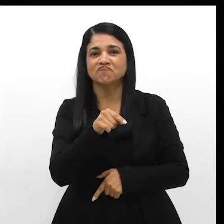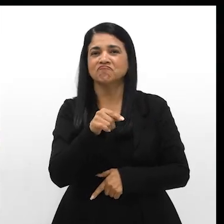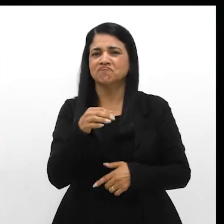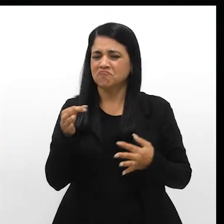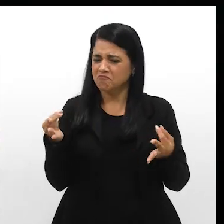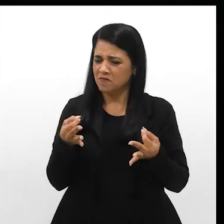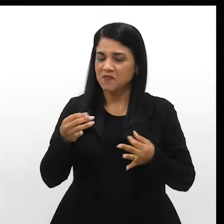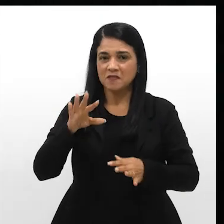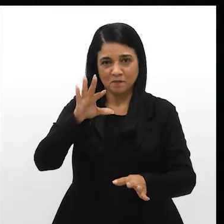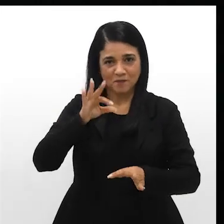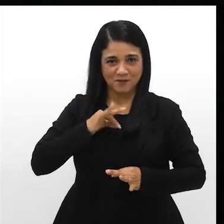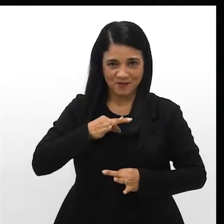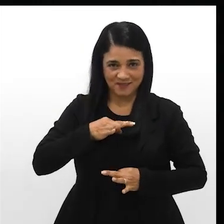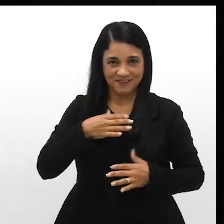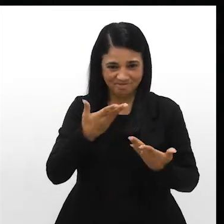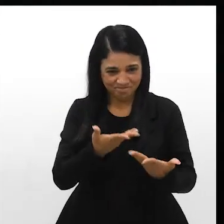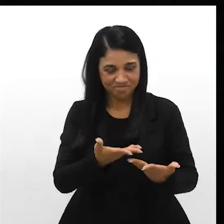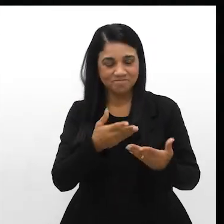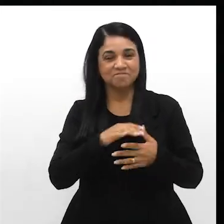dessas personagens.